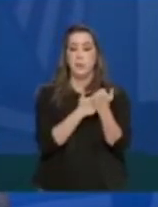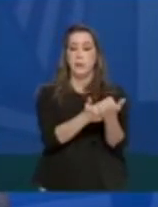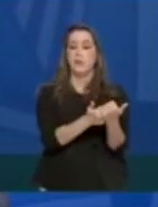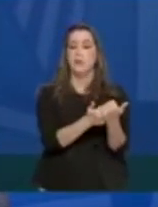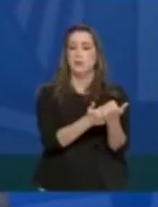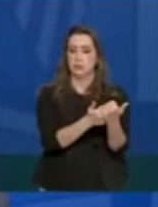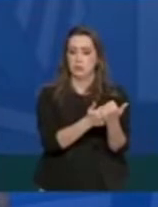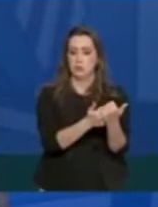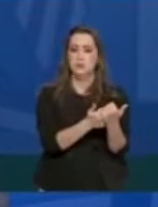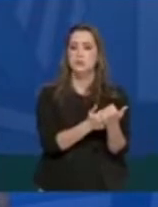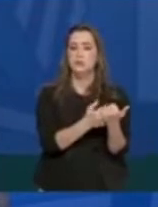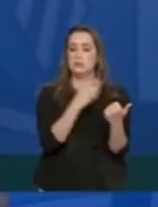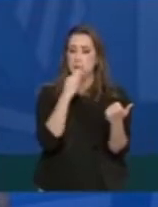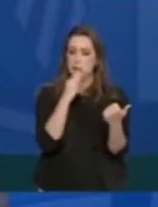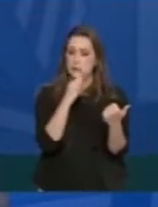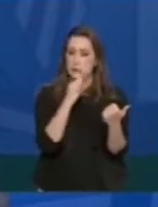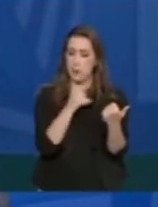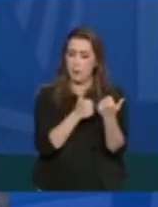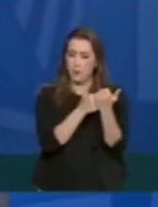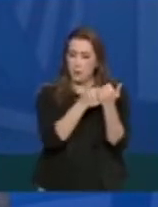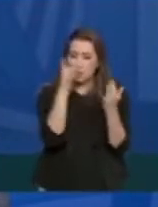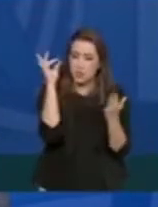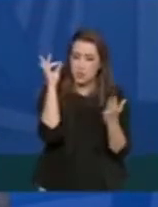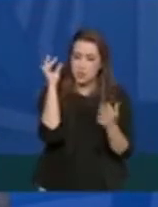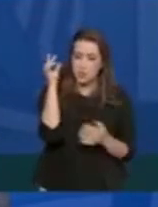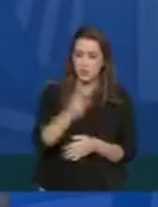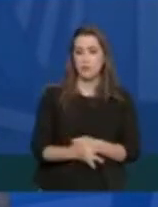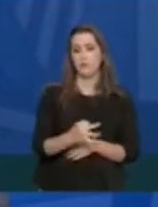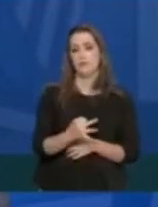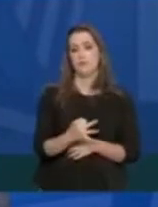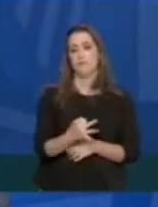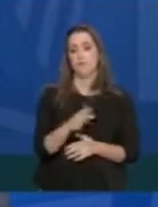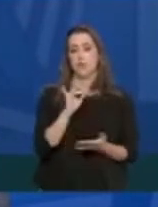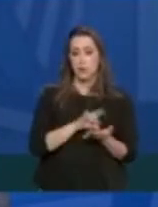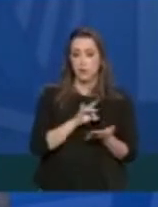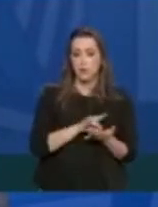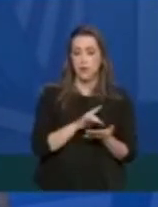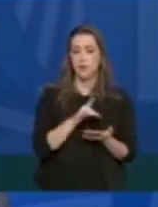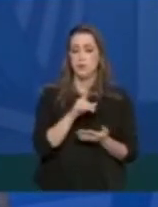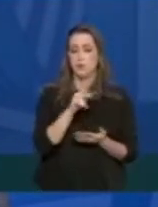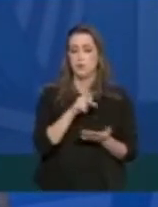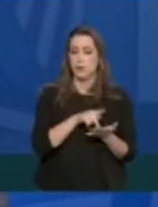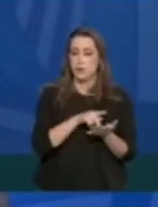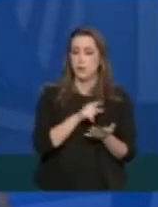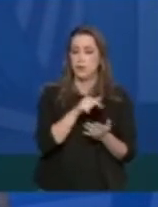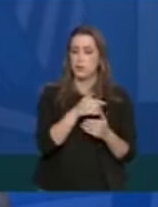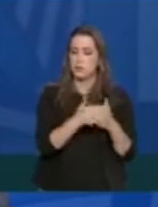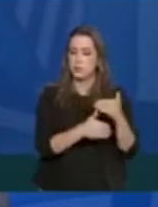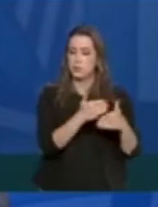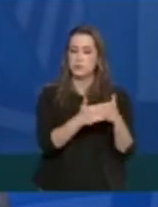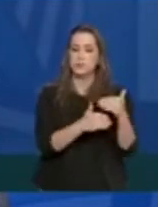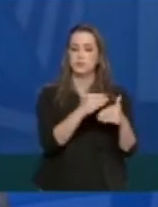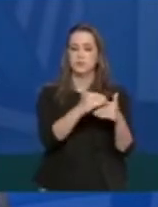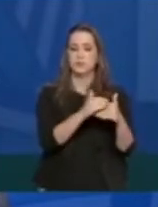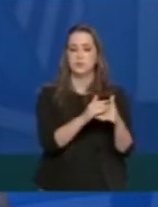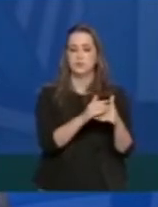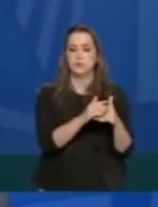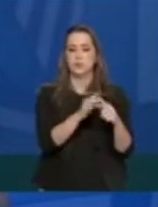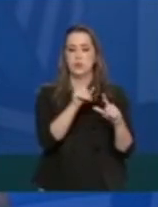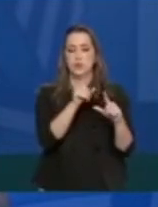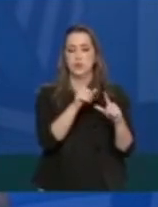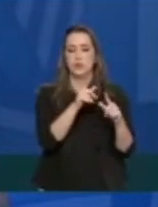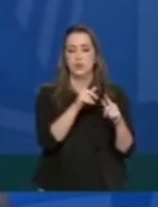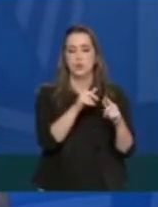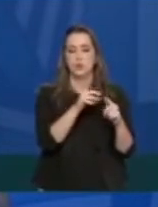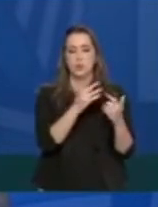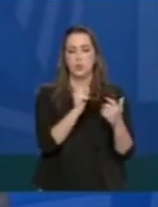têm contribuído decisivamente para a preservação dos